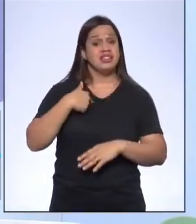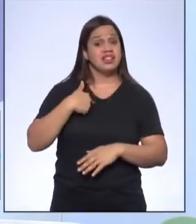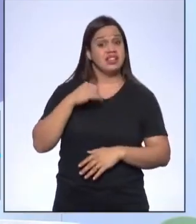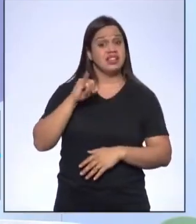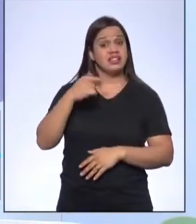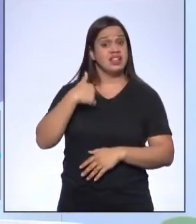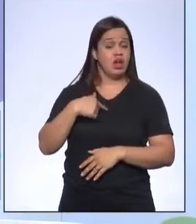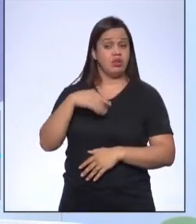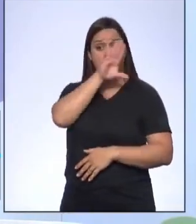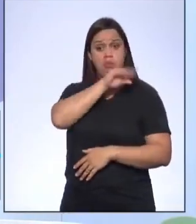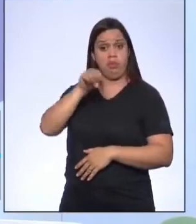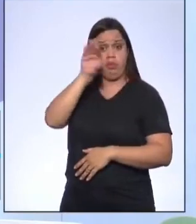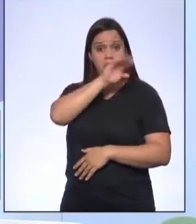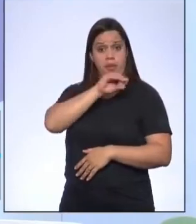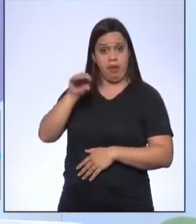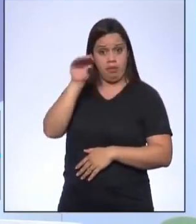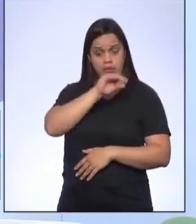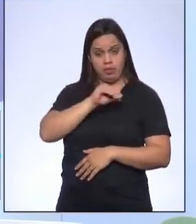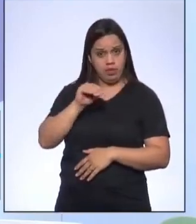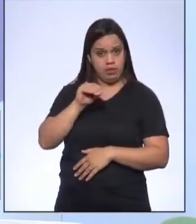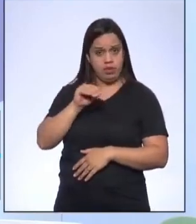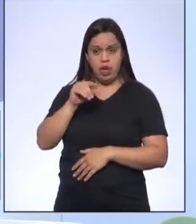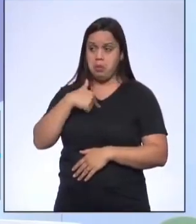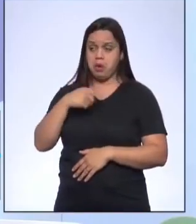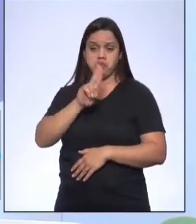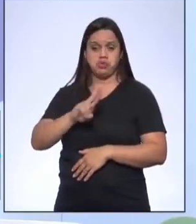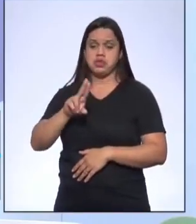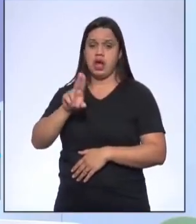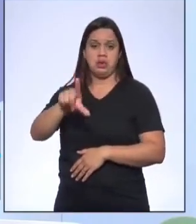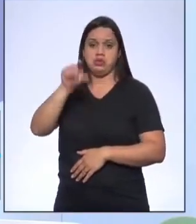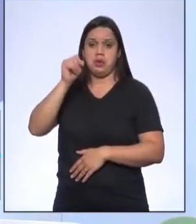que eu achar melhor, e aí vai entrar várias variantes,